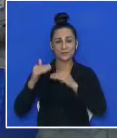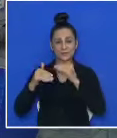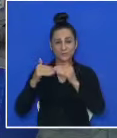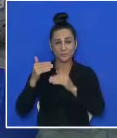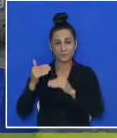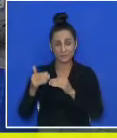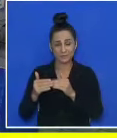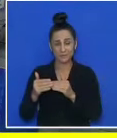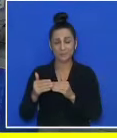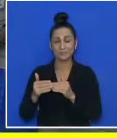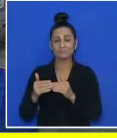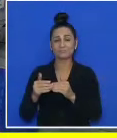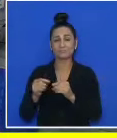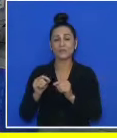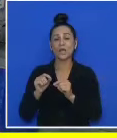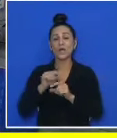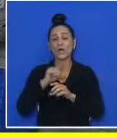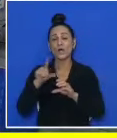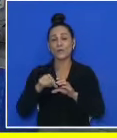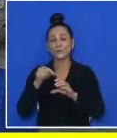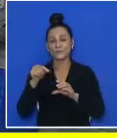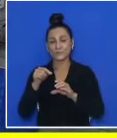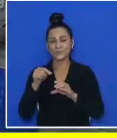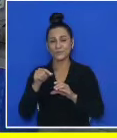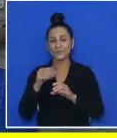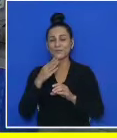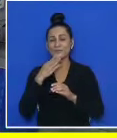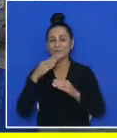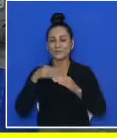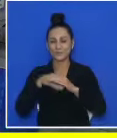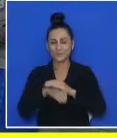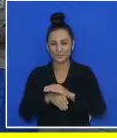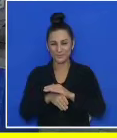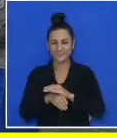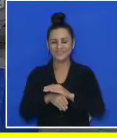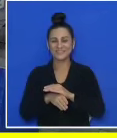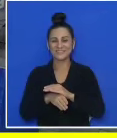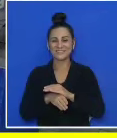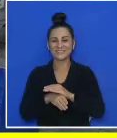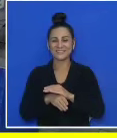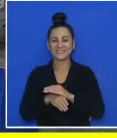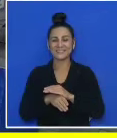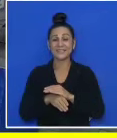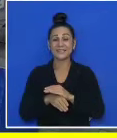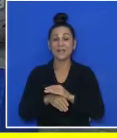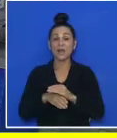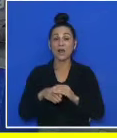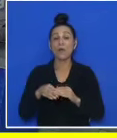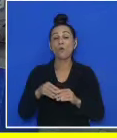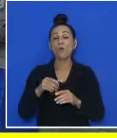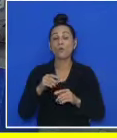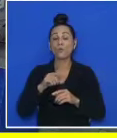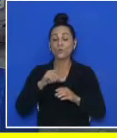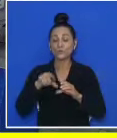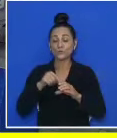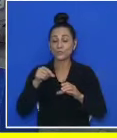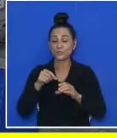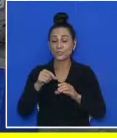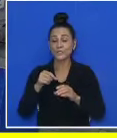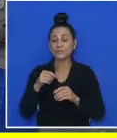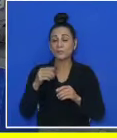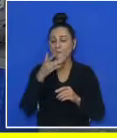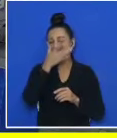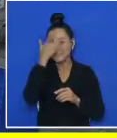Passaremos ao sorteio da Time Mania, a modalidade dos apaixonados por